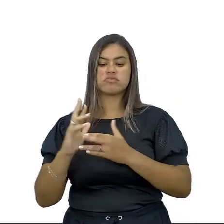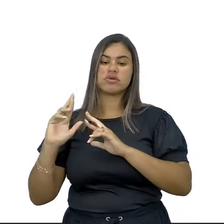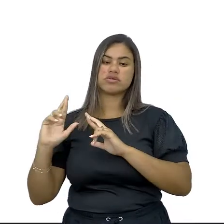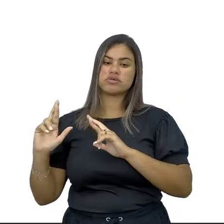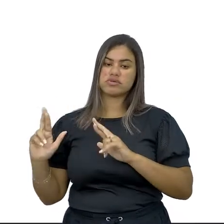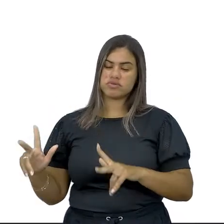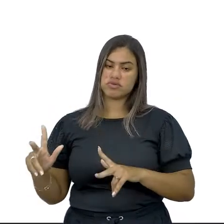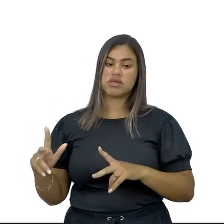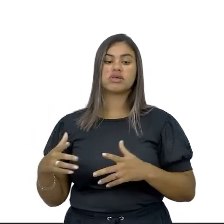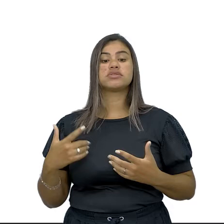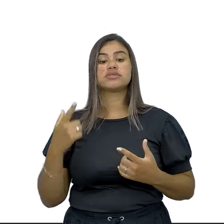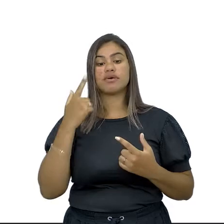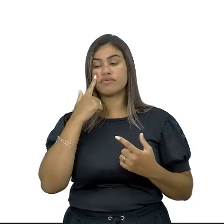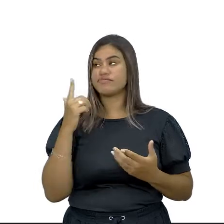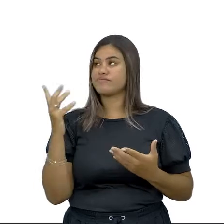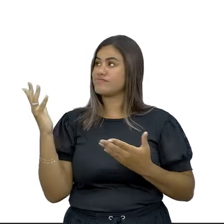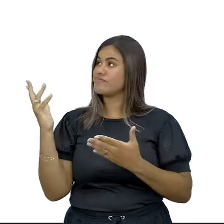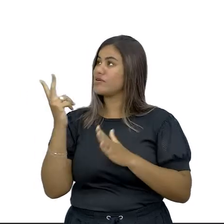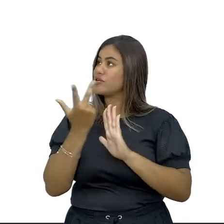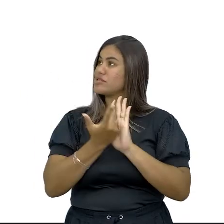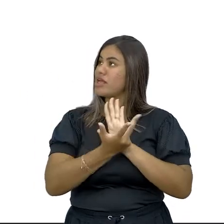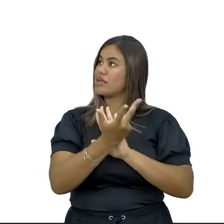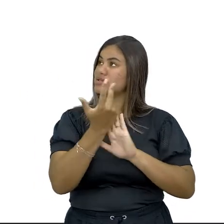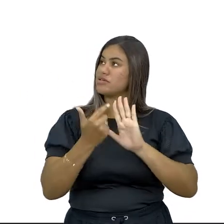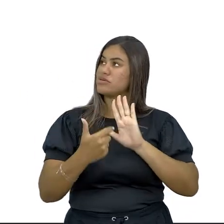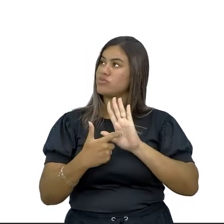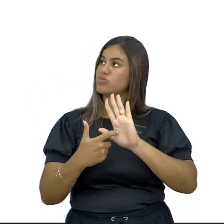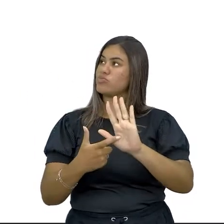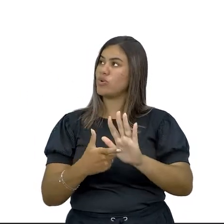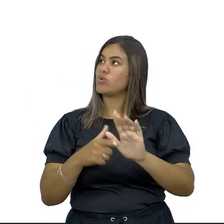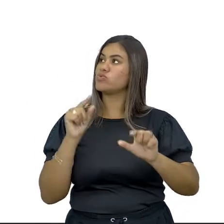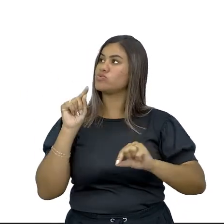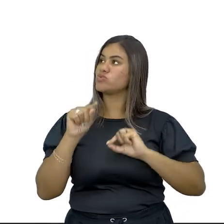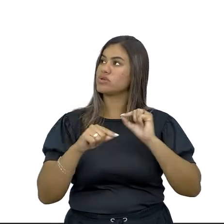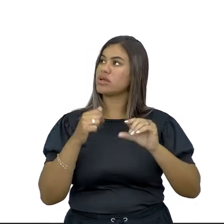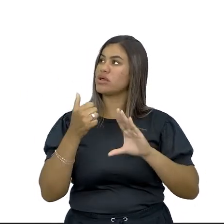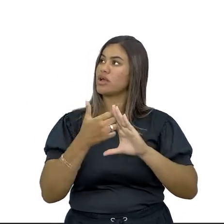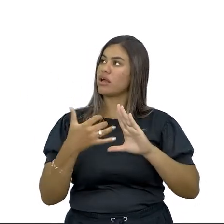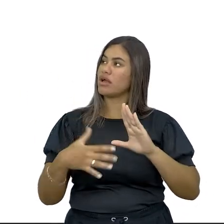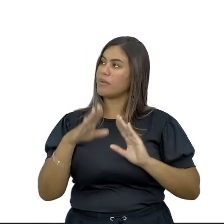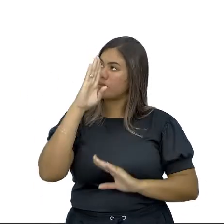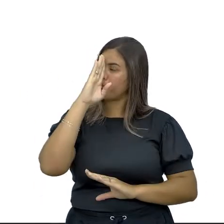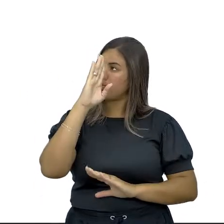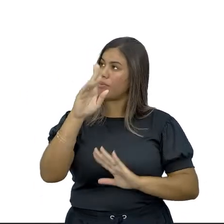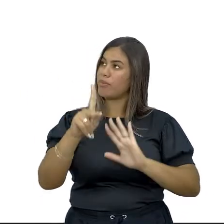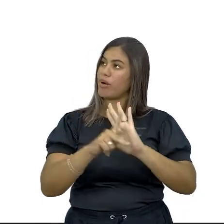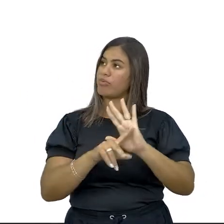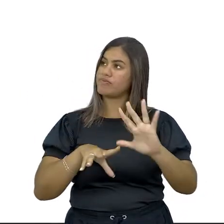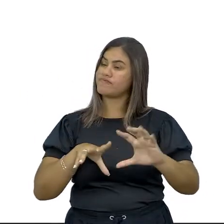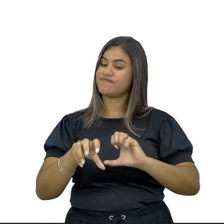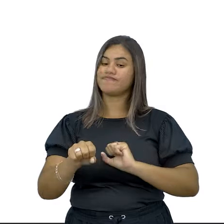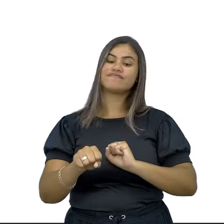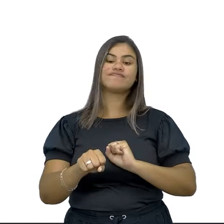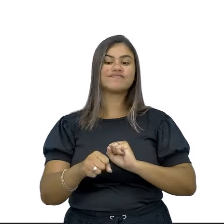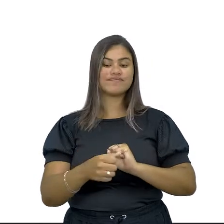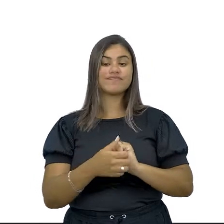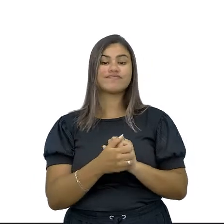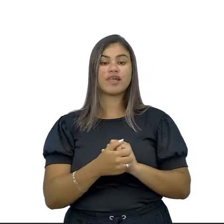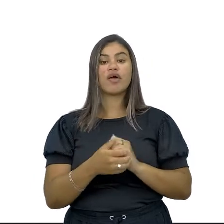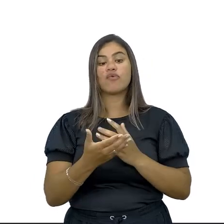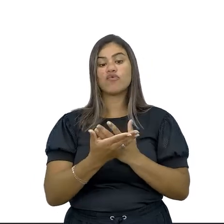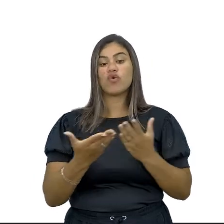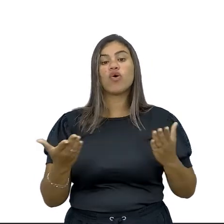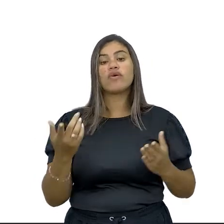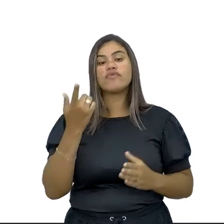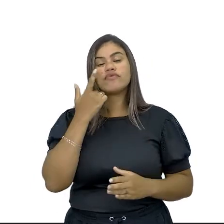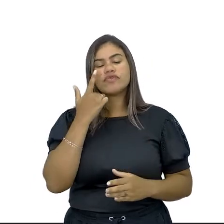né, ele simplifica muito bem algumas das principais características das nossas formações. Vocês já viram